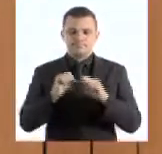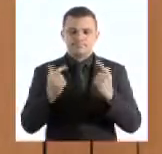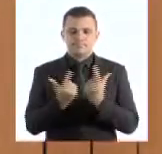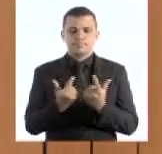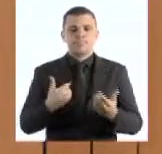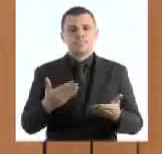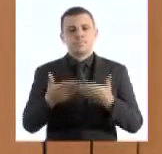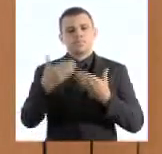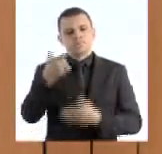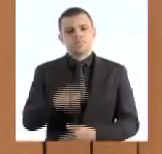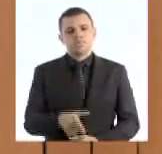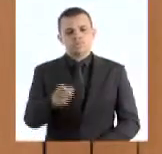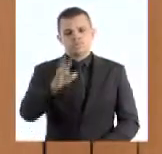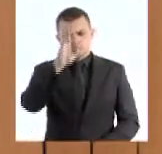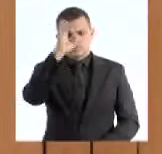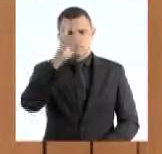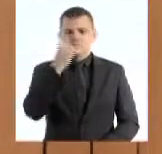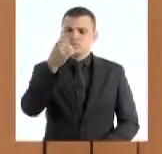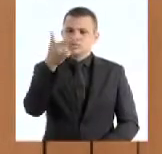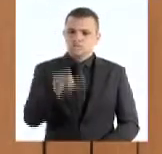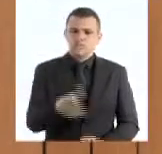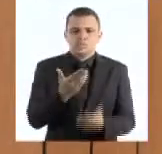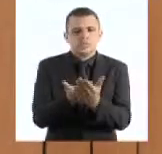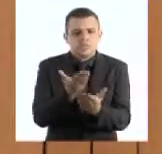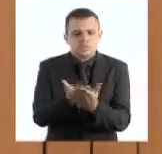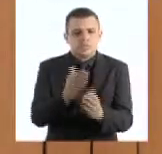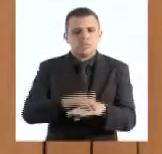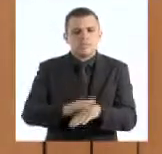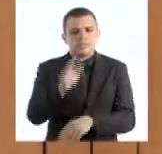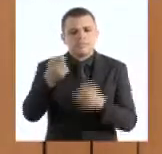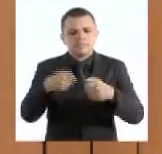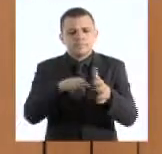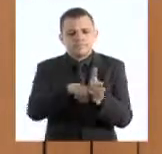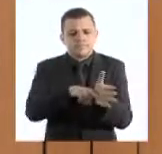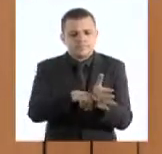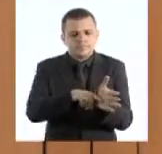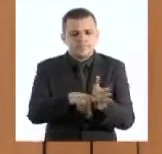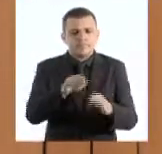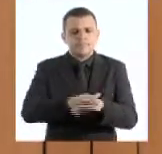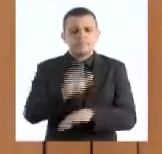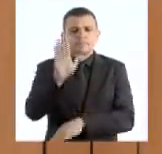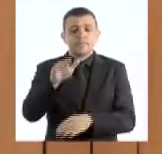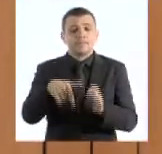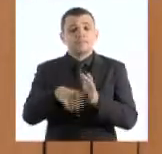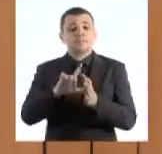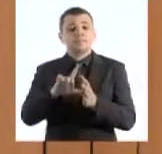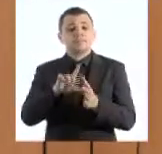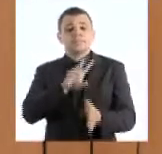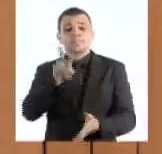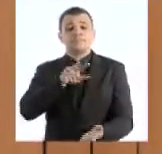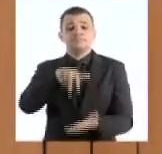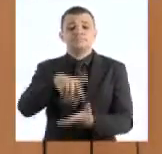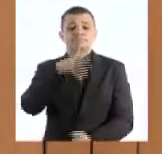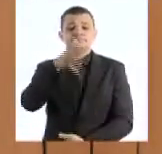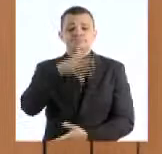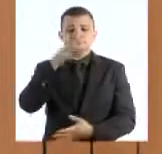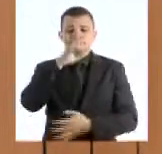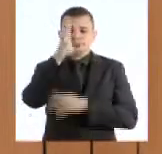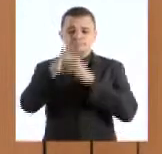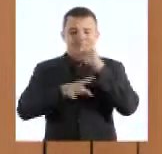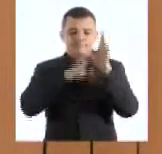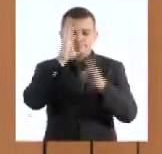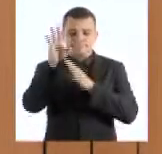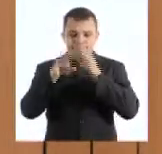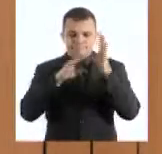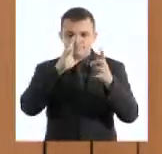mais sobre saneamento, pesquise mais sobre saneamento, antes de subir à tribuna para fazer acusações e, de certo modo,